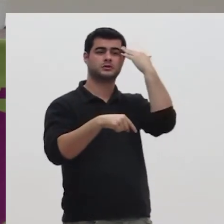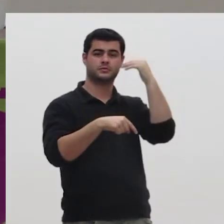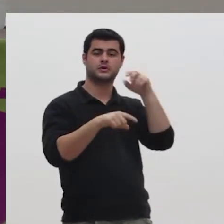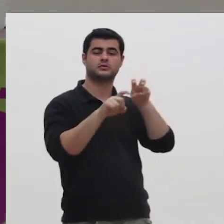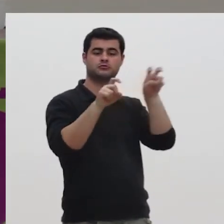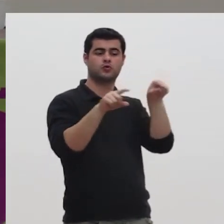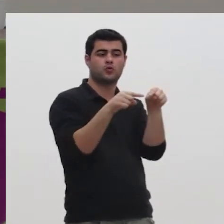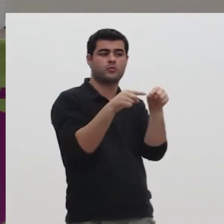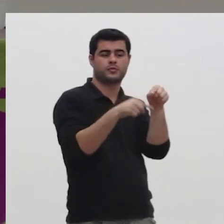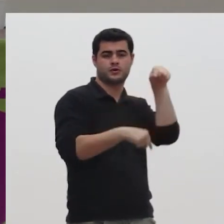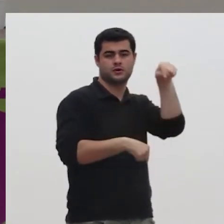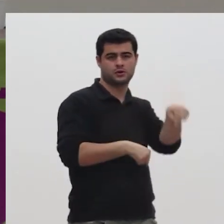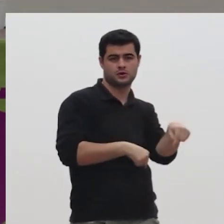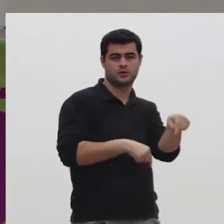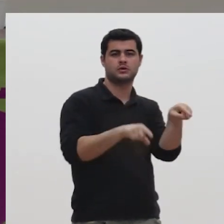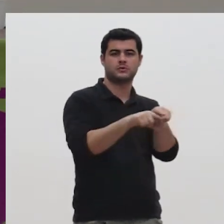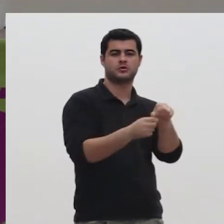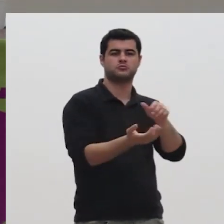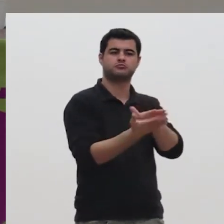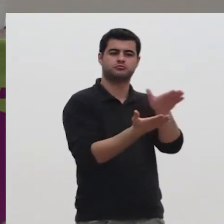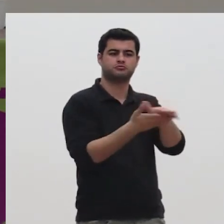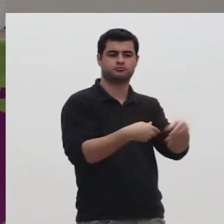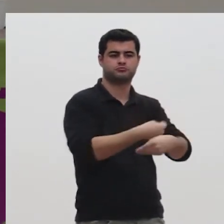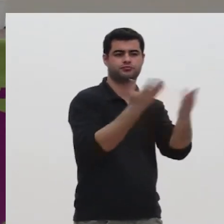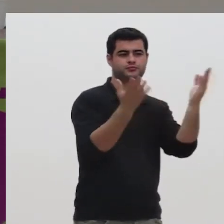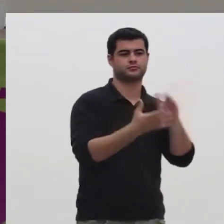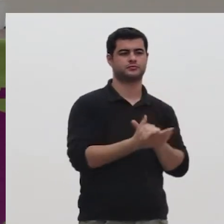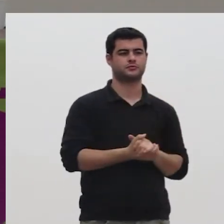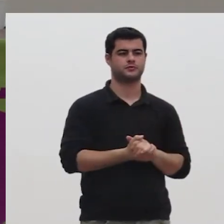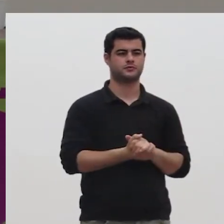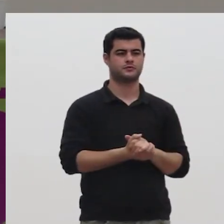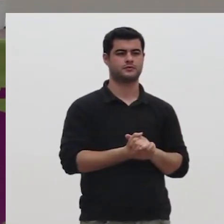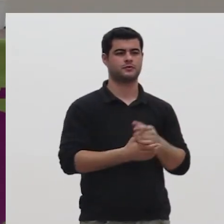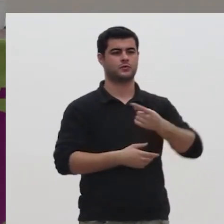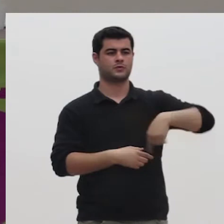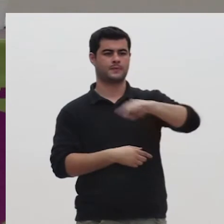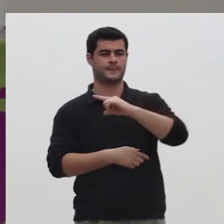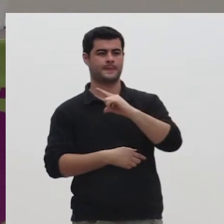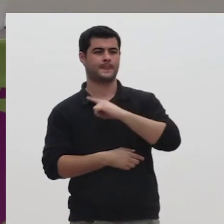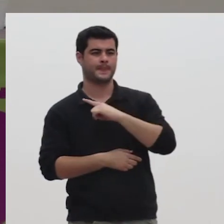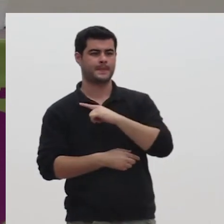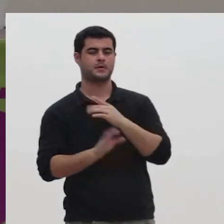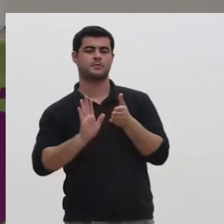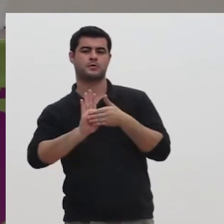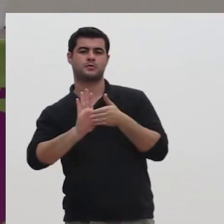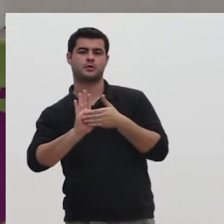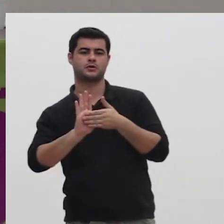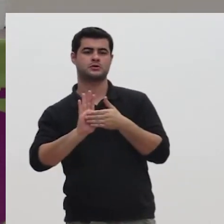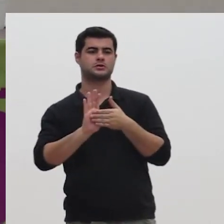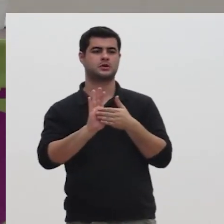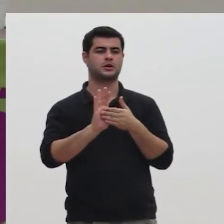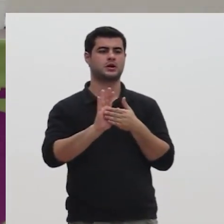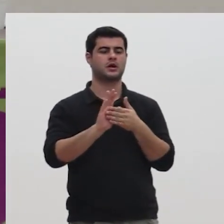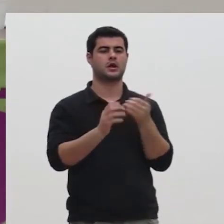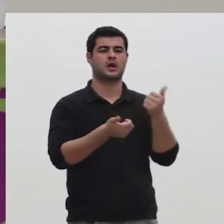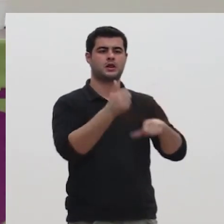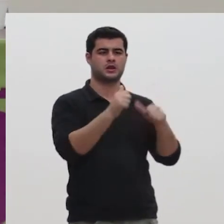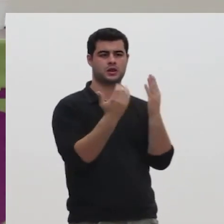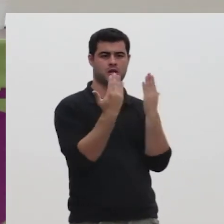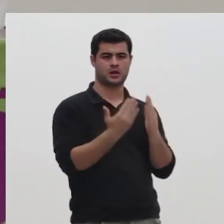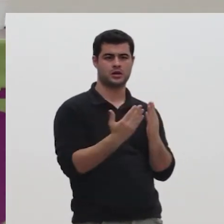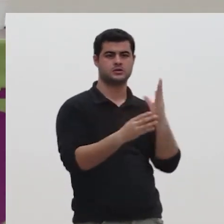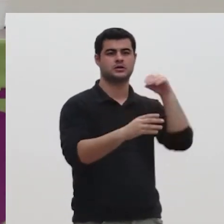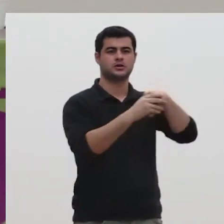eles têm que ser divulgados e até popularizados quando for o caso. Nós temos ainda como proposta a análise e implantação de